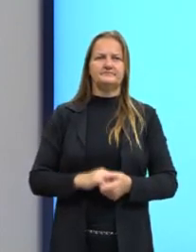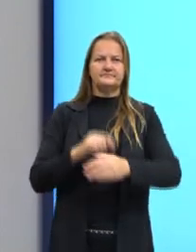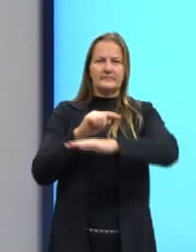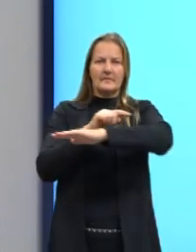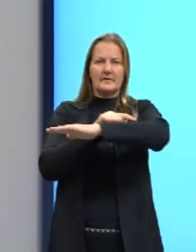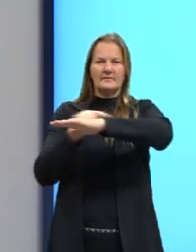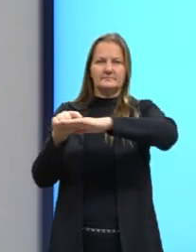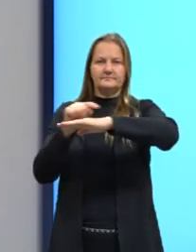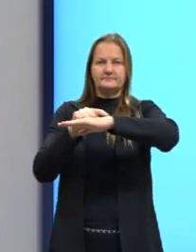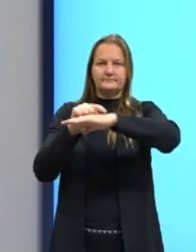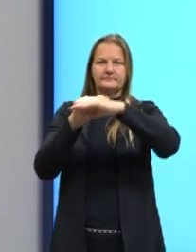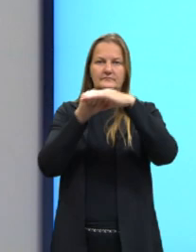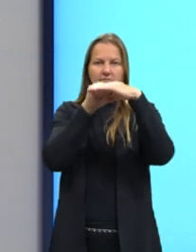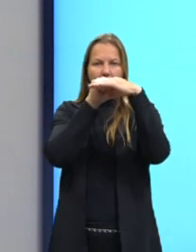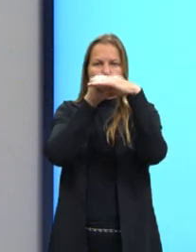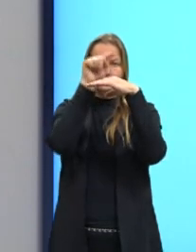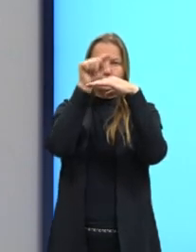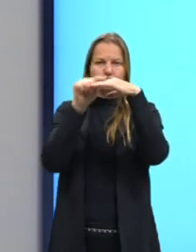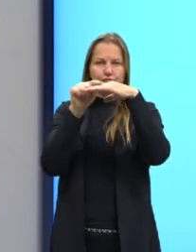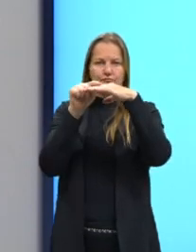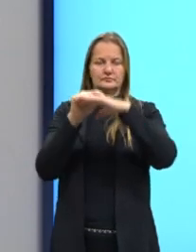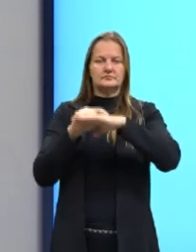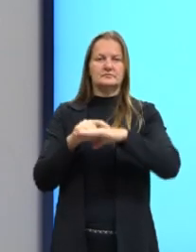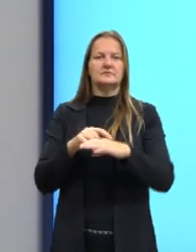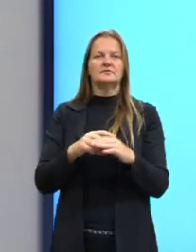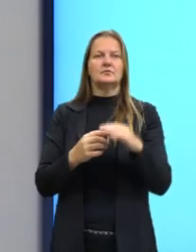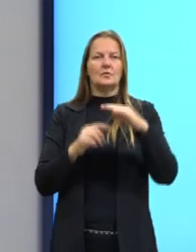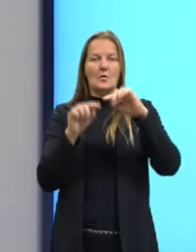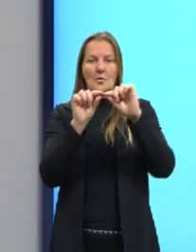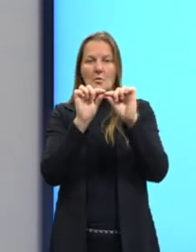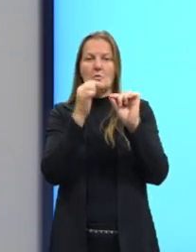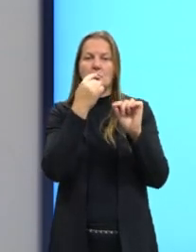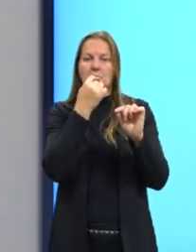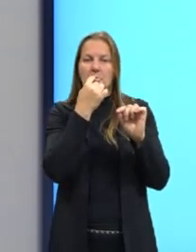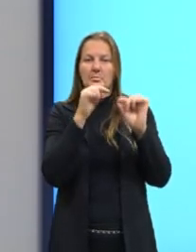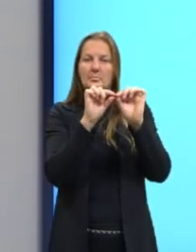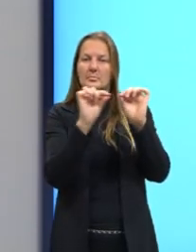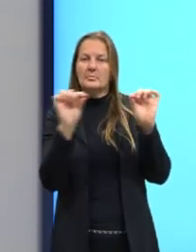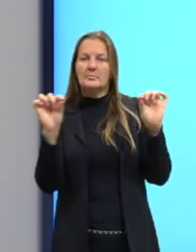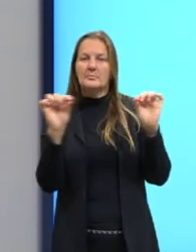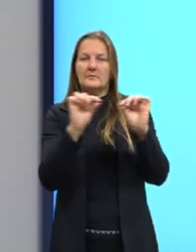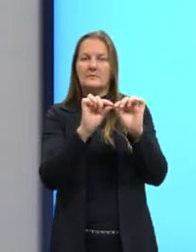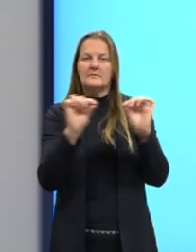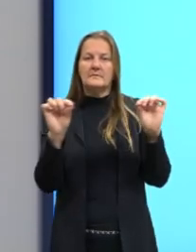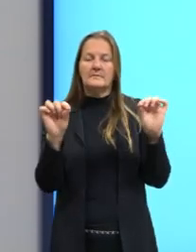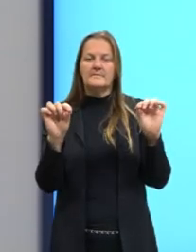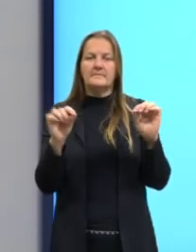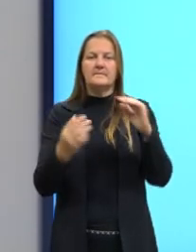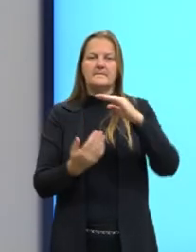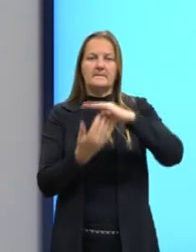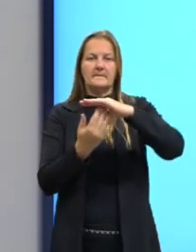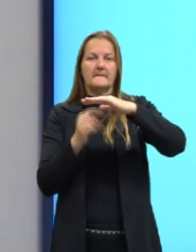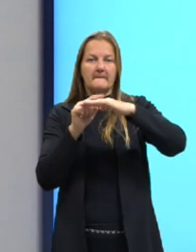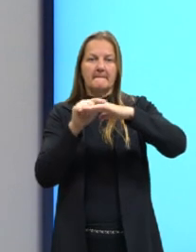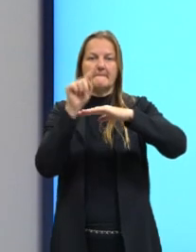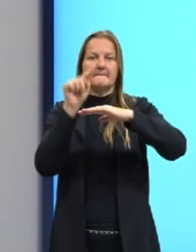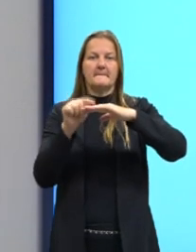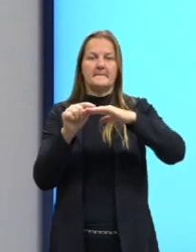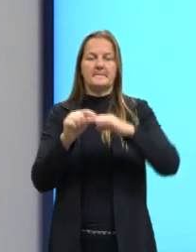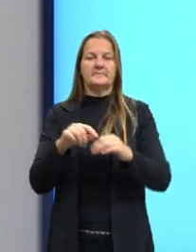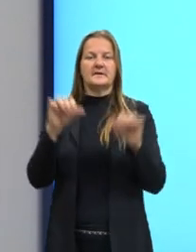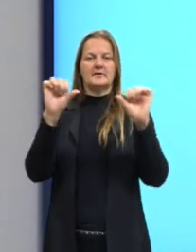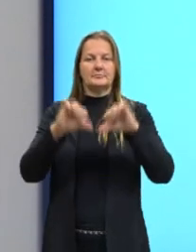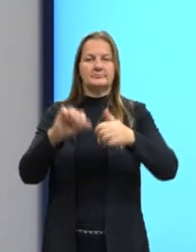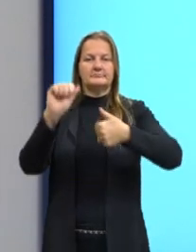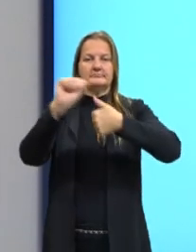no gráfico onde passa esse 14 por cento e essa linha vermelha destaca isso ok então a primeira afirmação uma afirmação